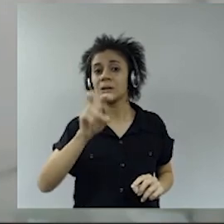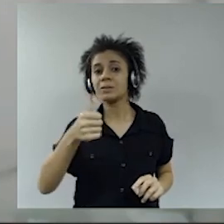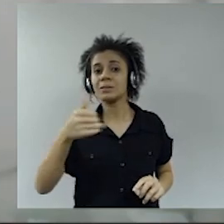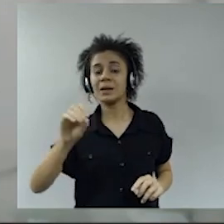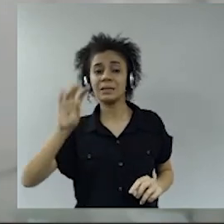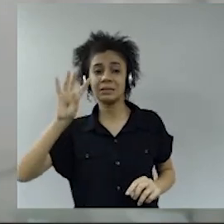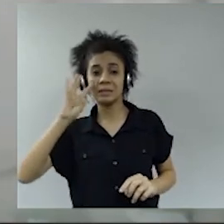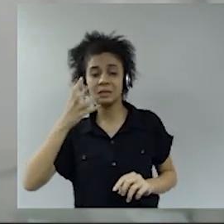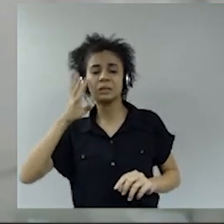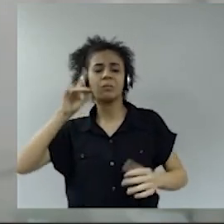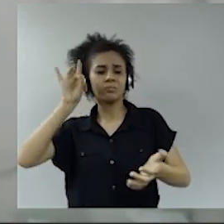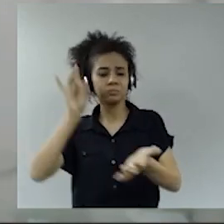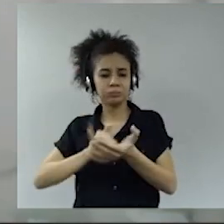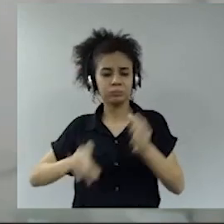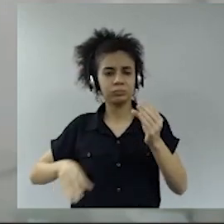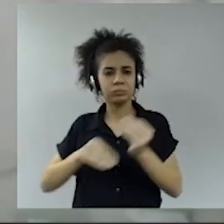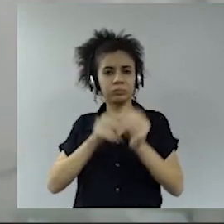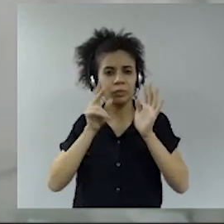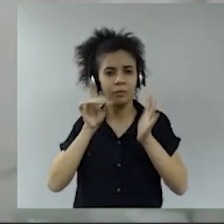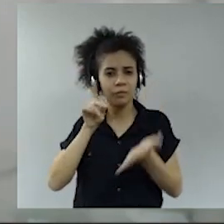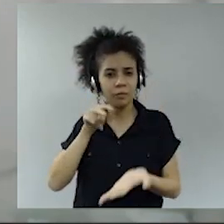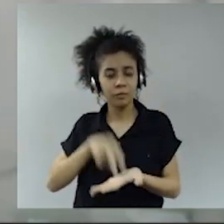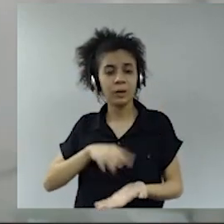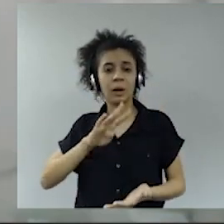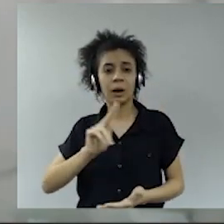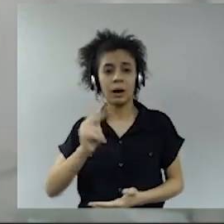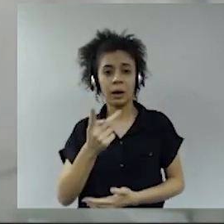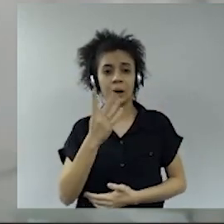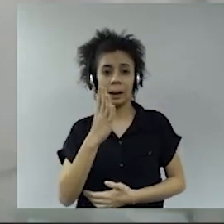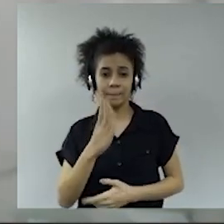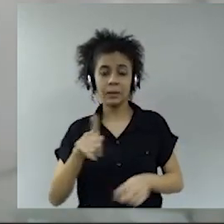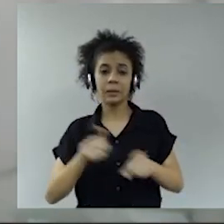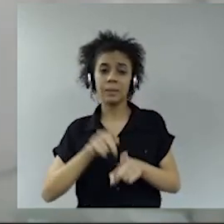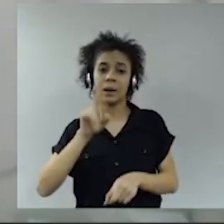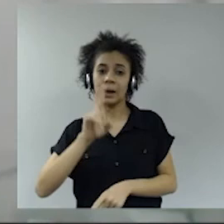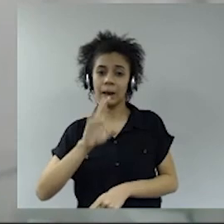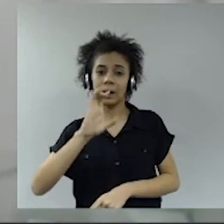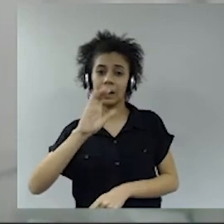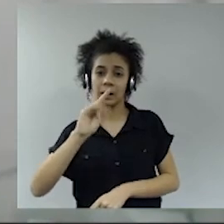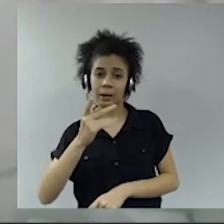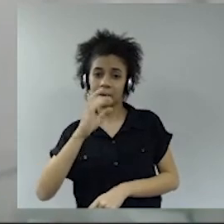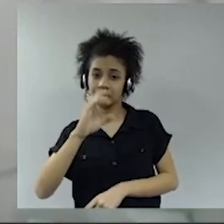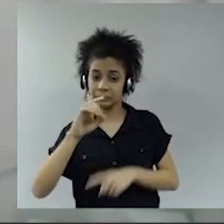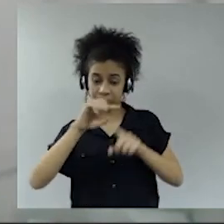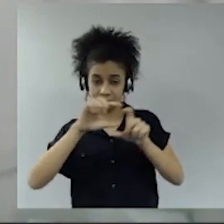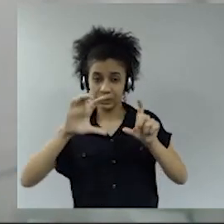40.510 decisões definitivas em habeas corpus e RHC. Dessas,